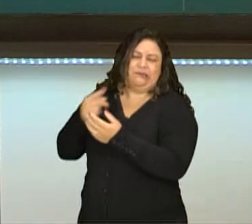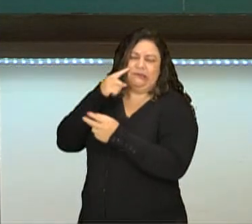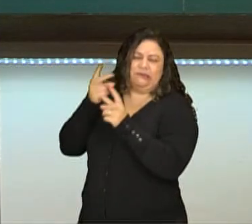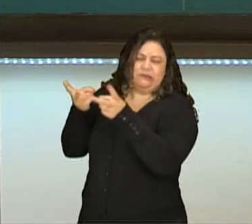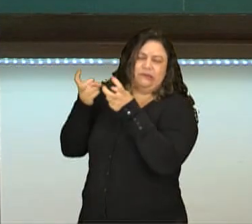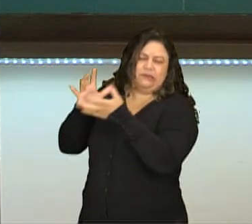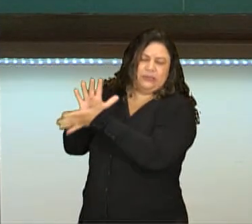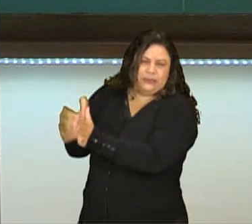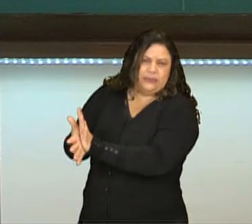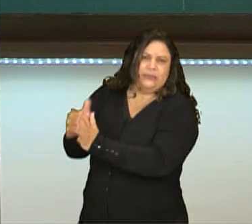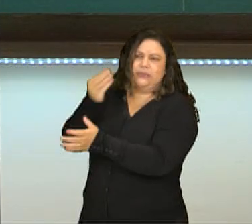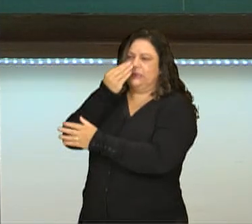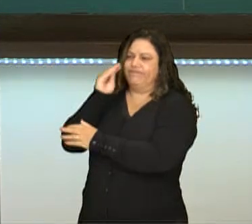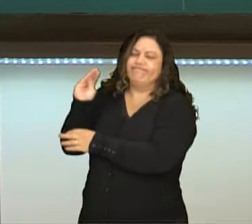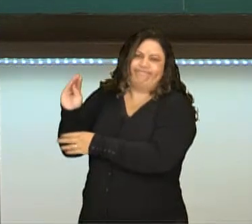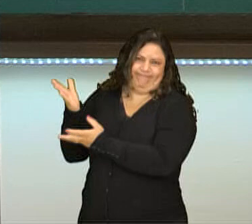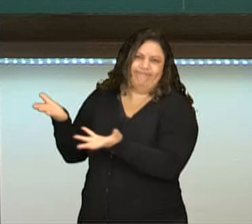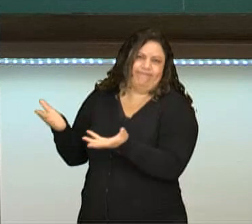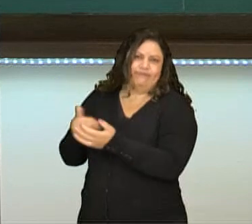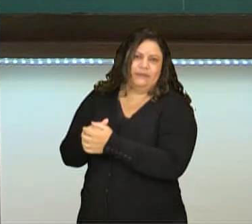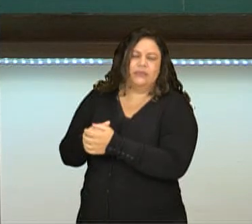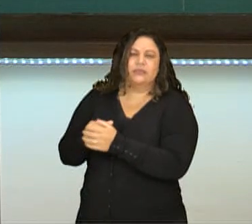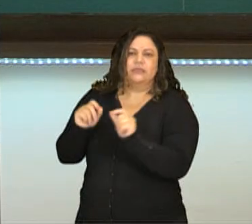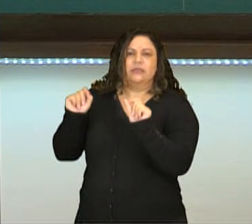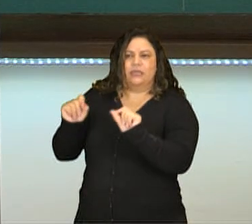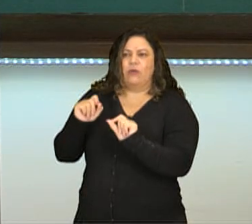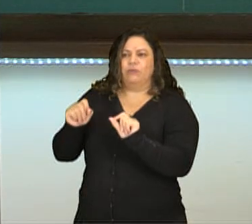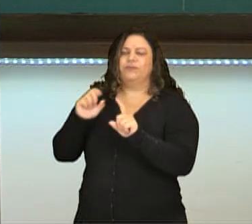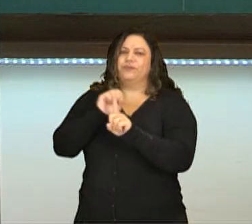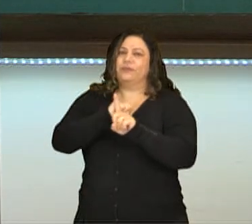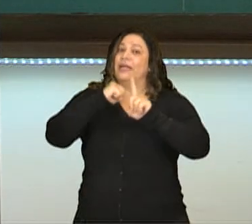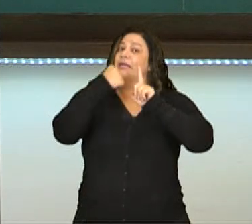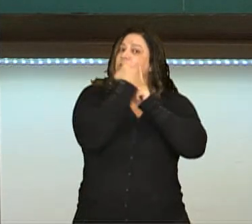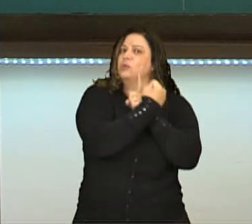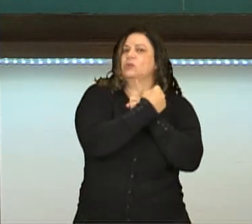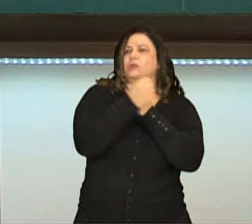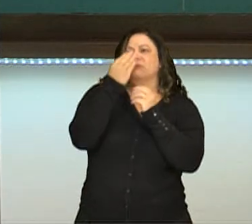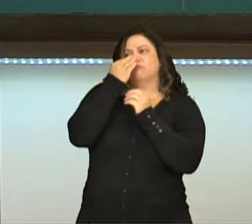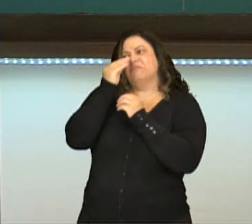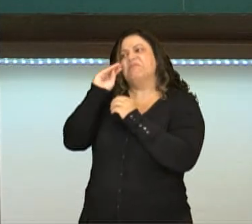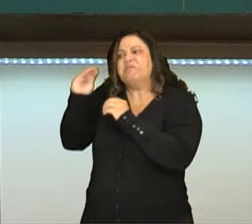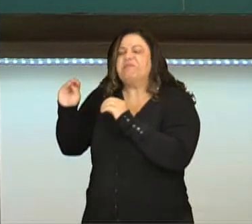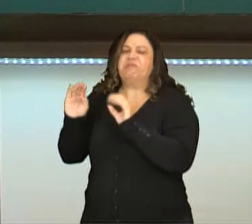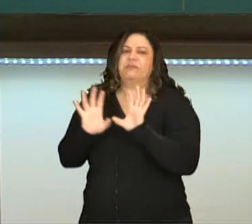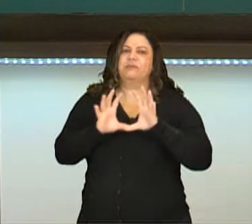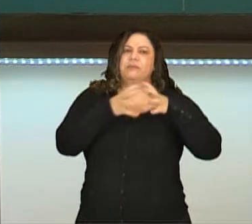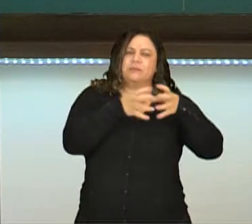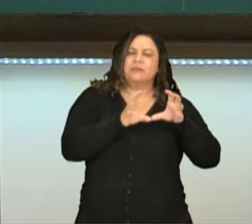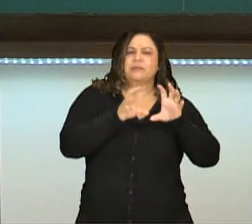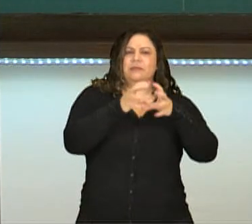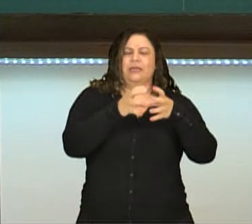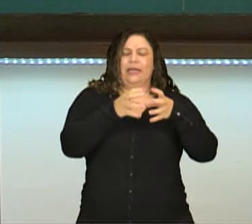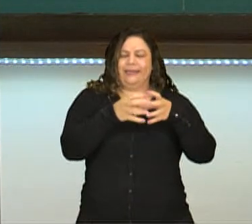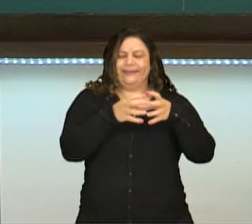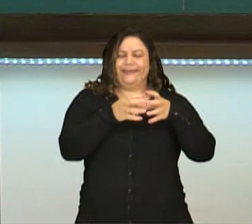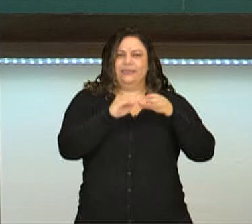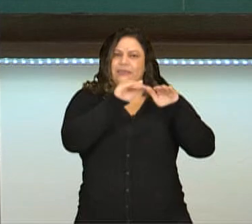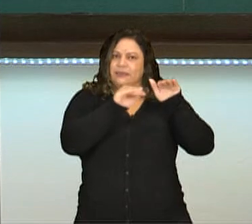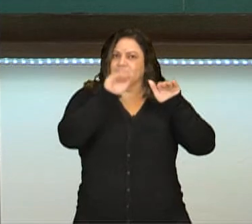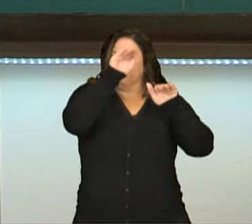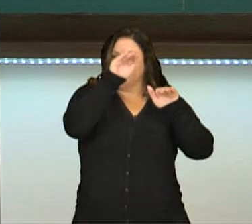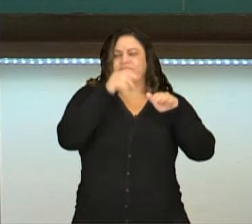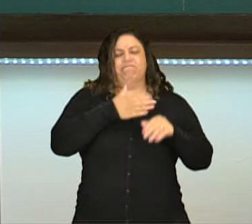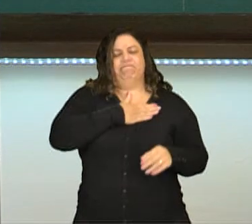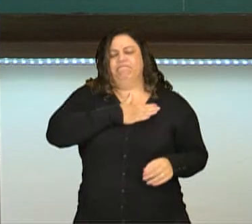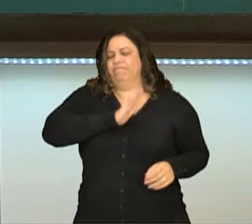de marginal, não são bem vistos aos olhos da sociedade. E muitas classes sociais argentinas não gostam